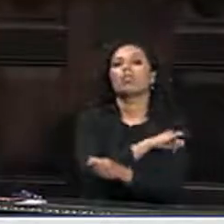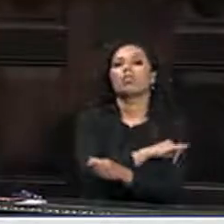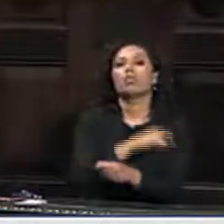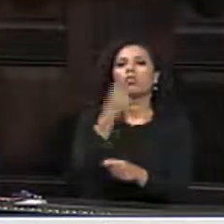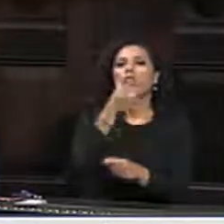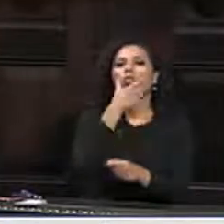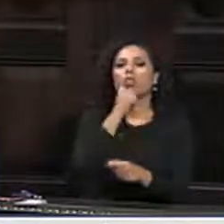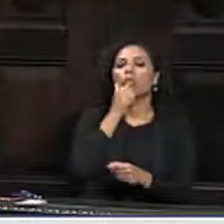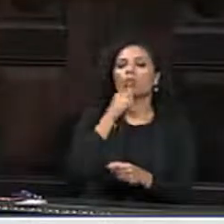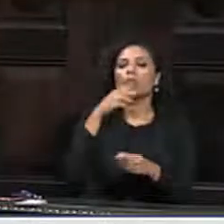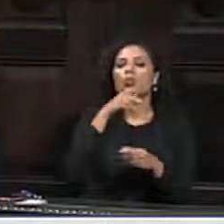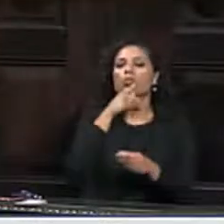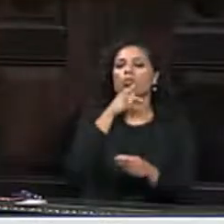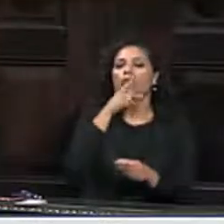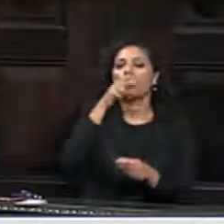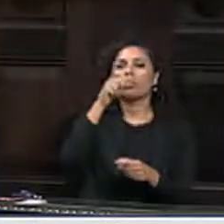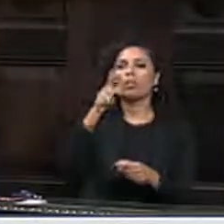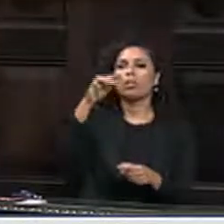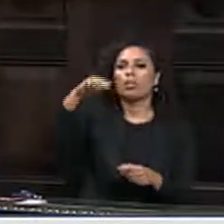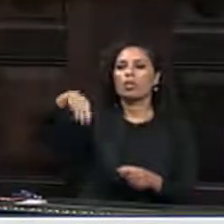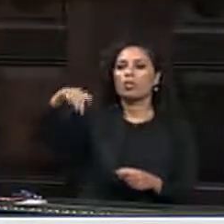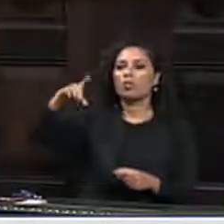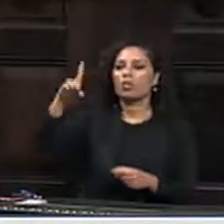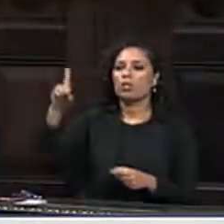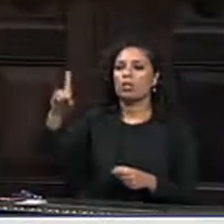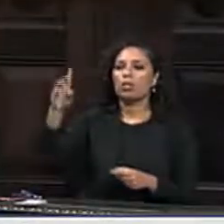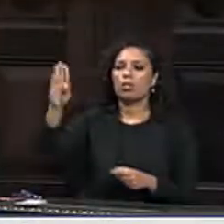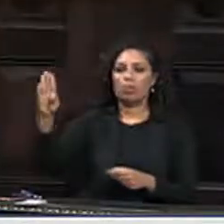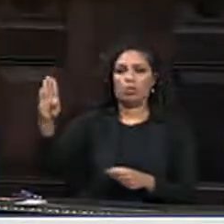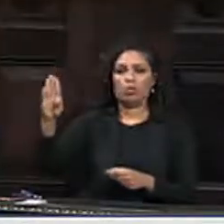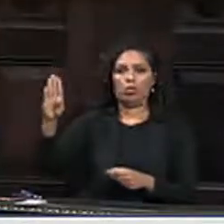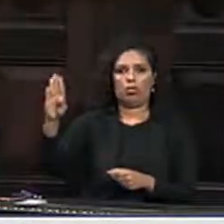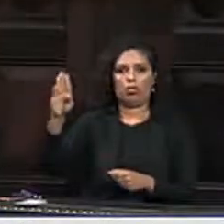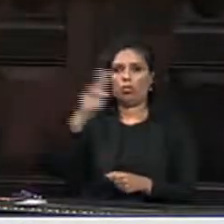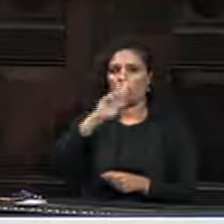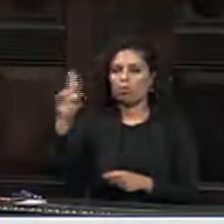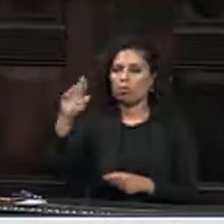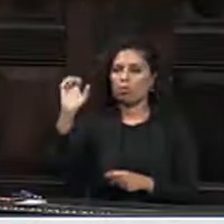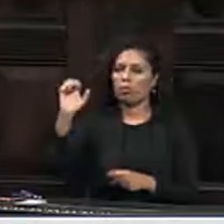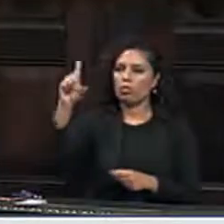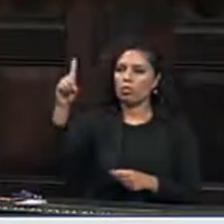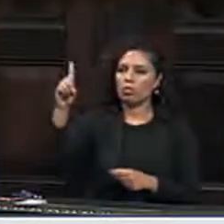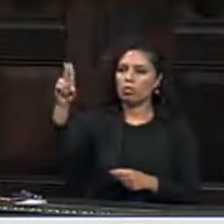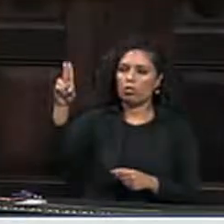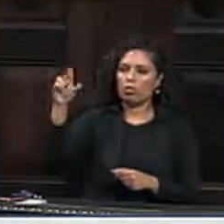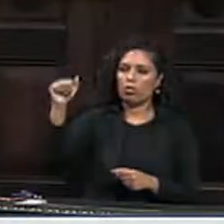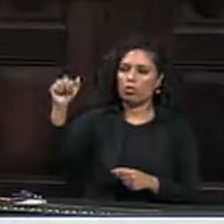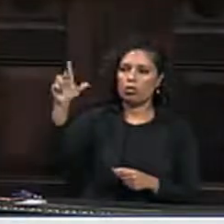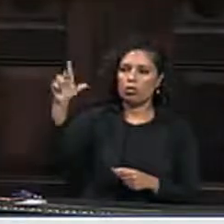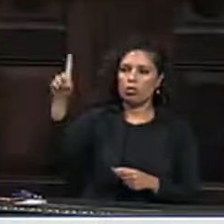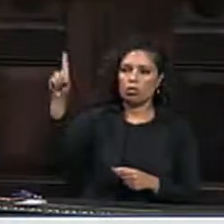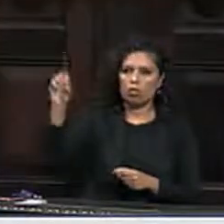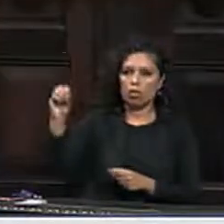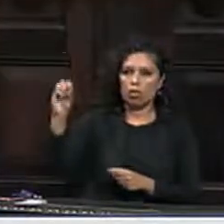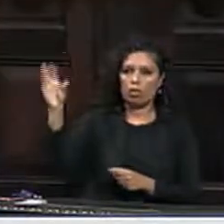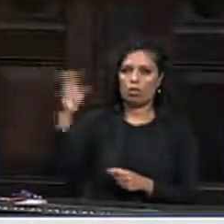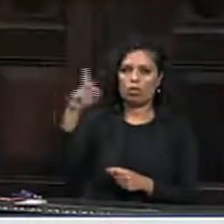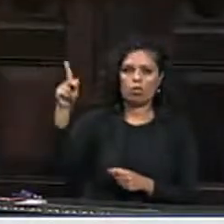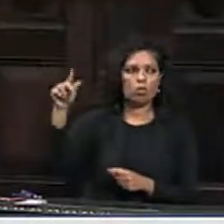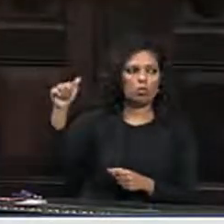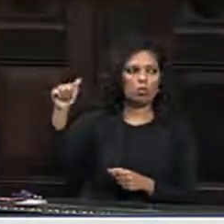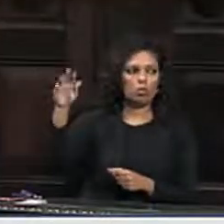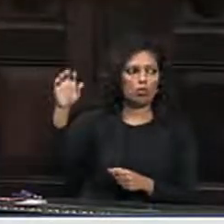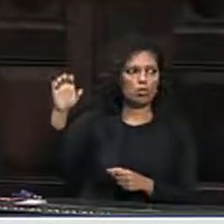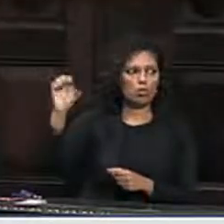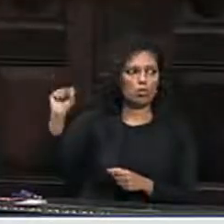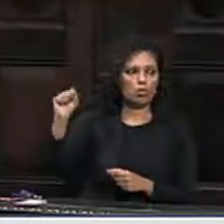PMDB era o senhor Eduardo Paes, que ganhou a eleição no